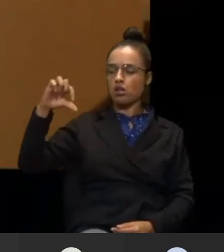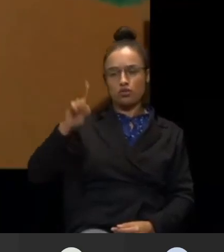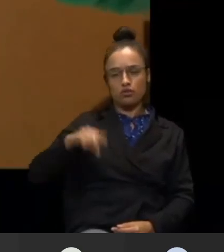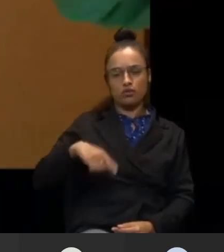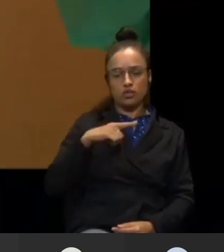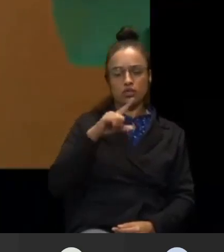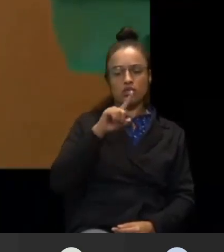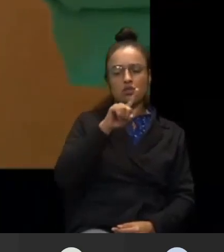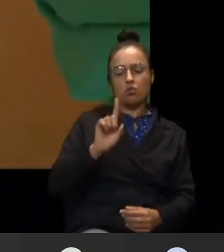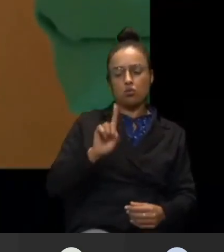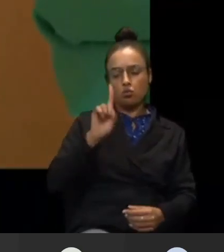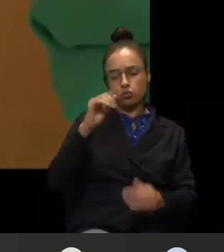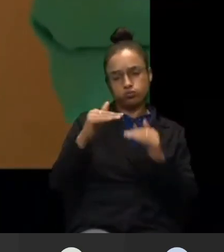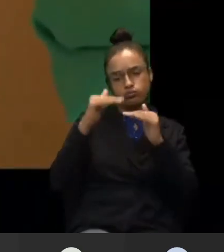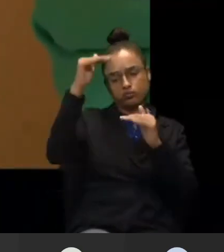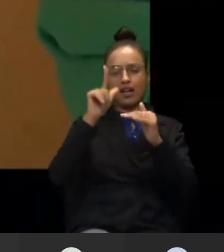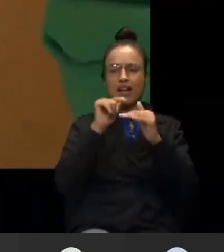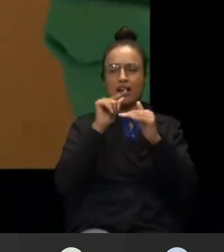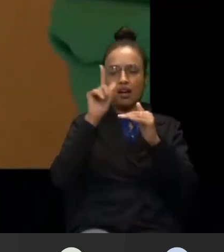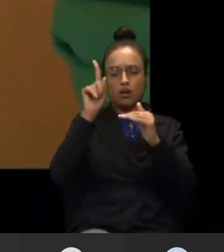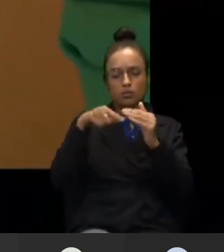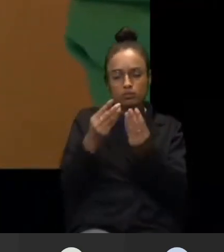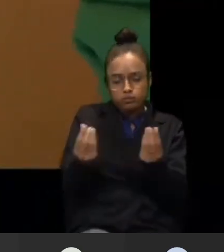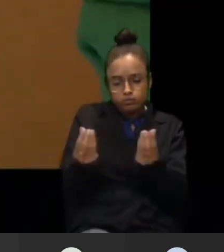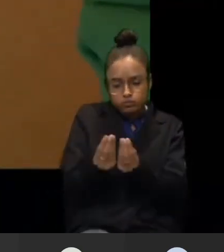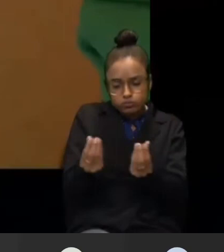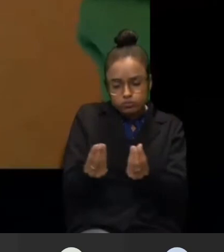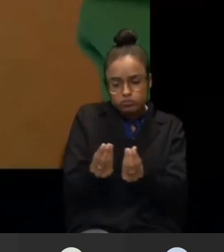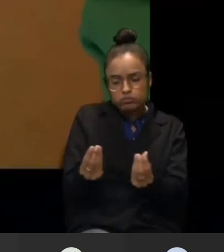fica mais em cima e a água contendo os compostos solúveis.